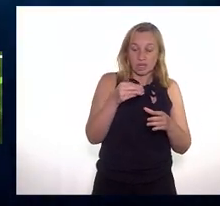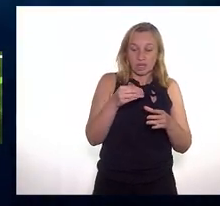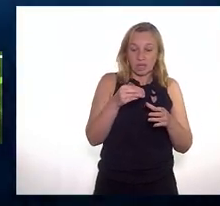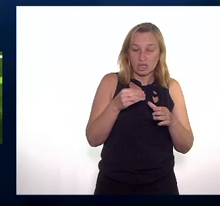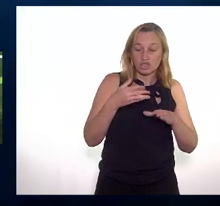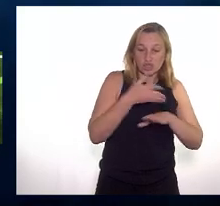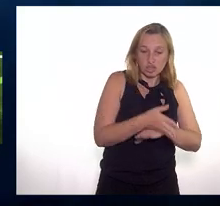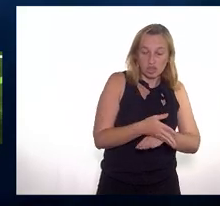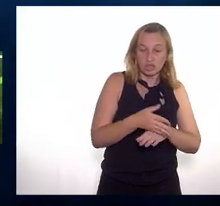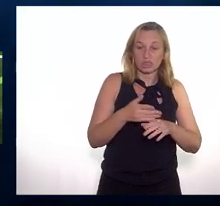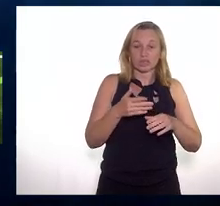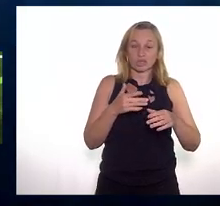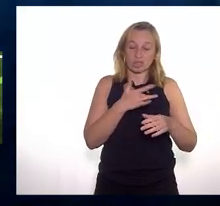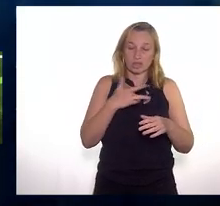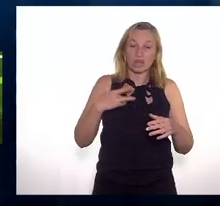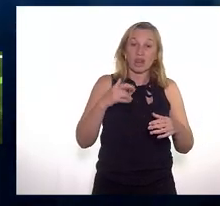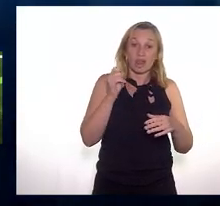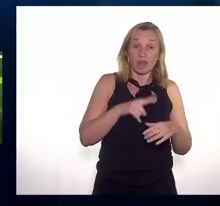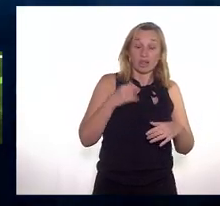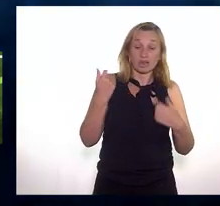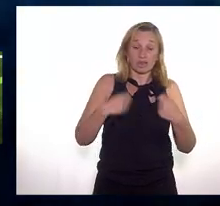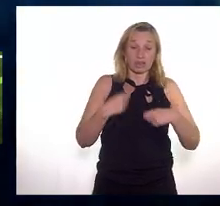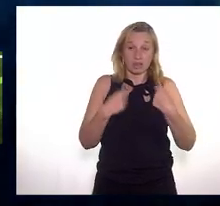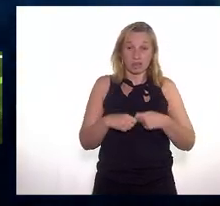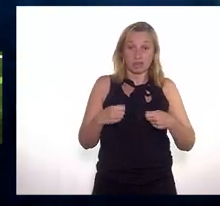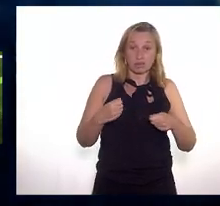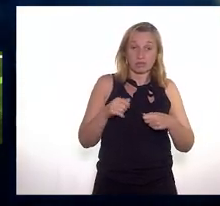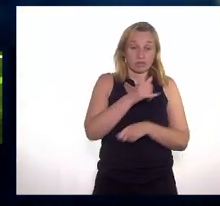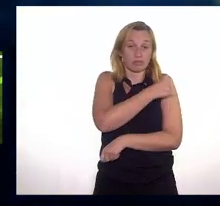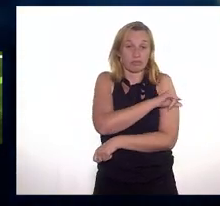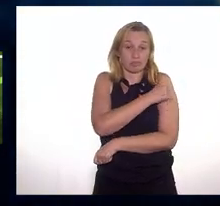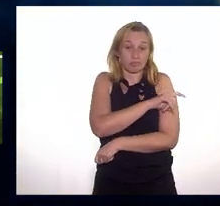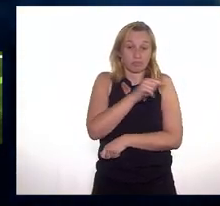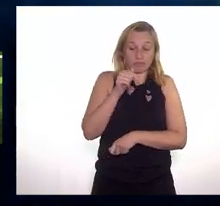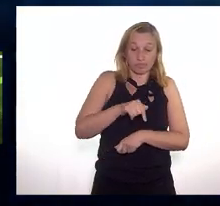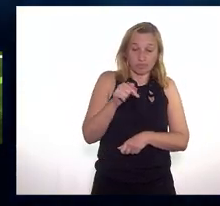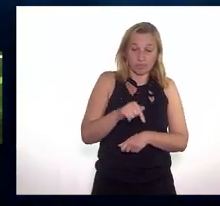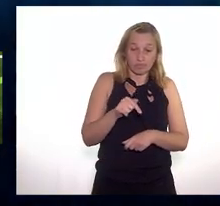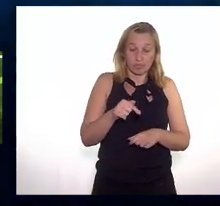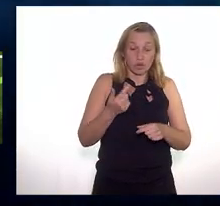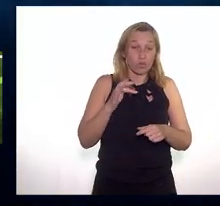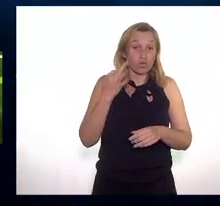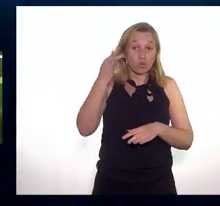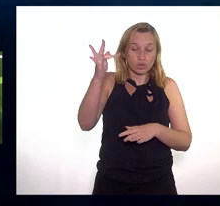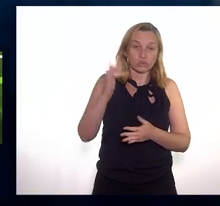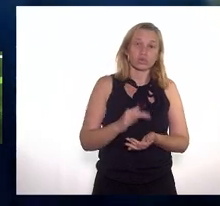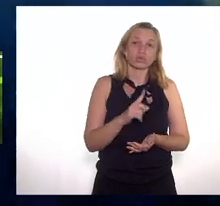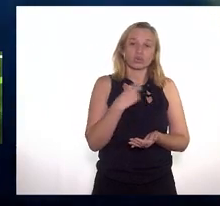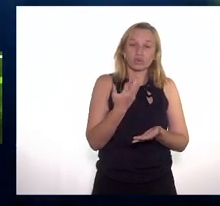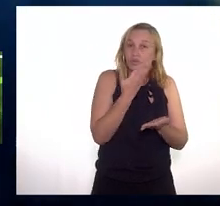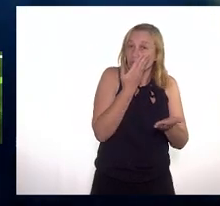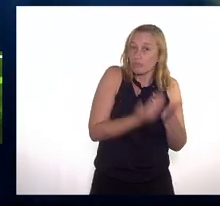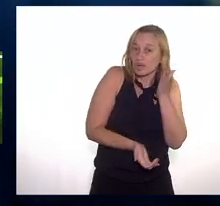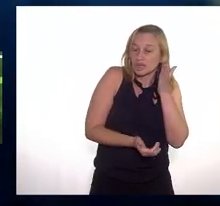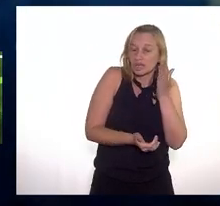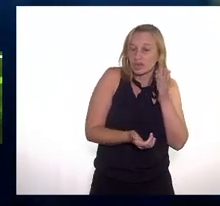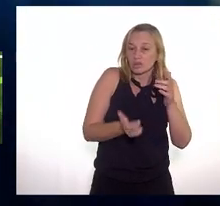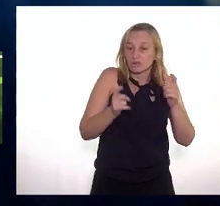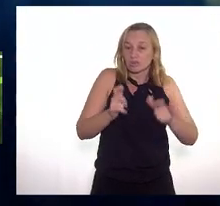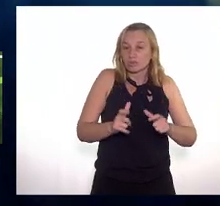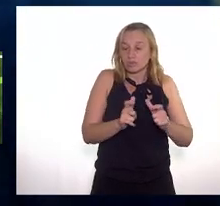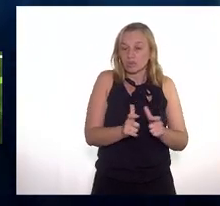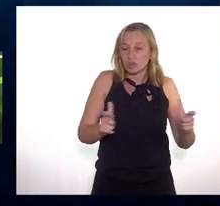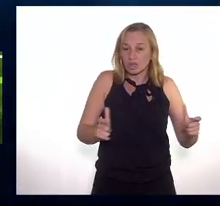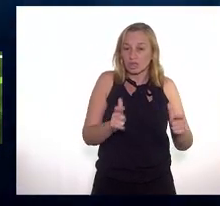é necessário discutir aqui no Rio de Janeiro o futuro da alta complexidade. Nós perdemos um grande espaço aqui